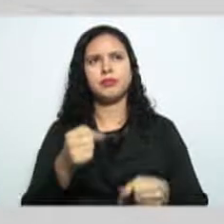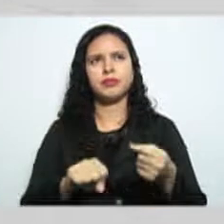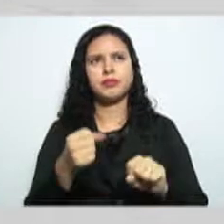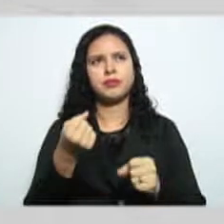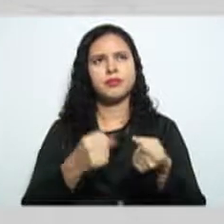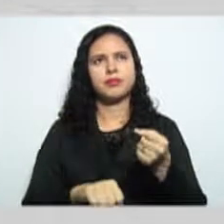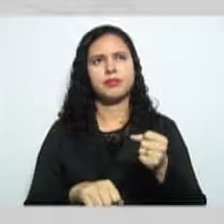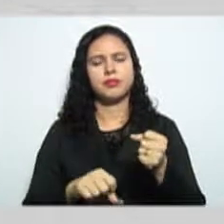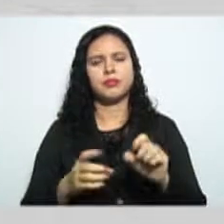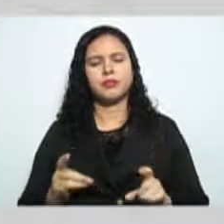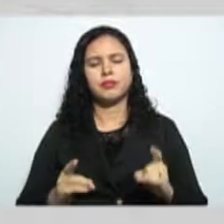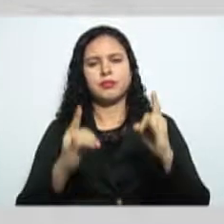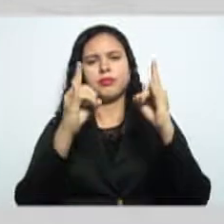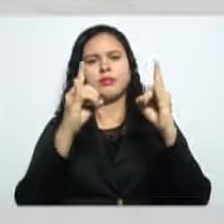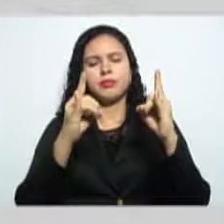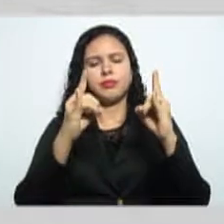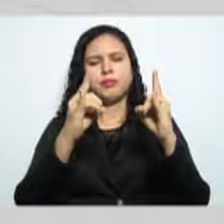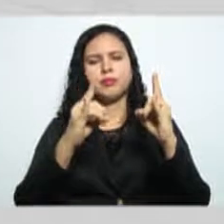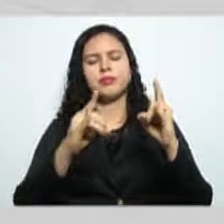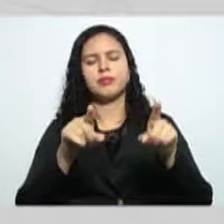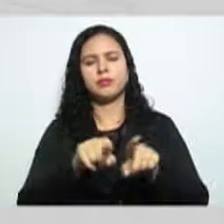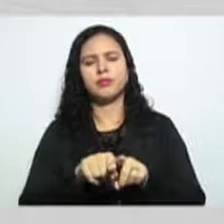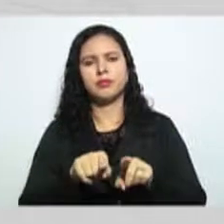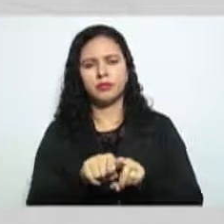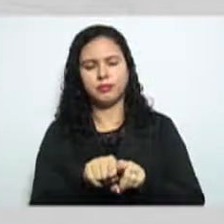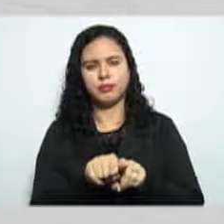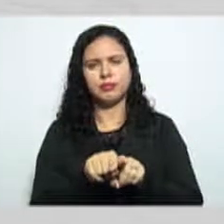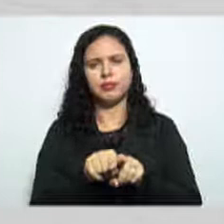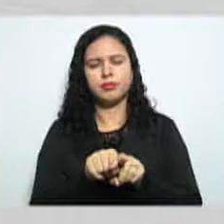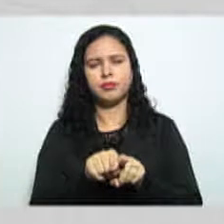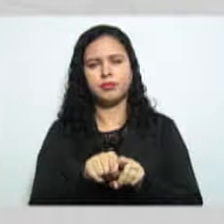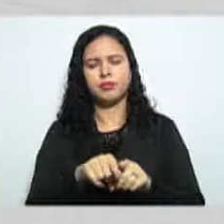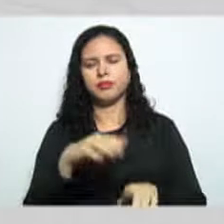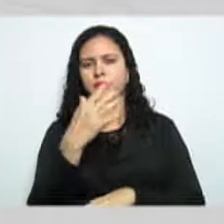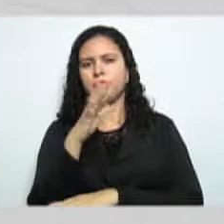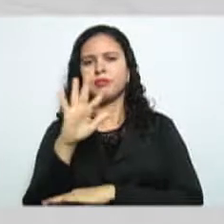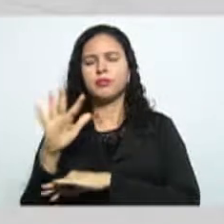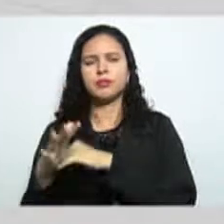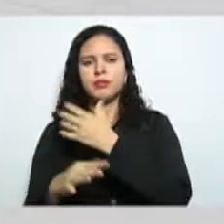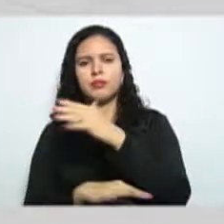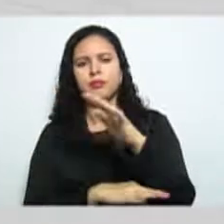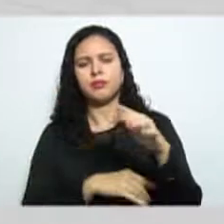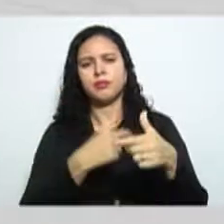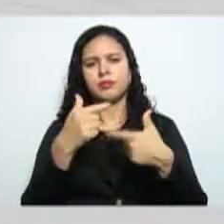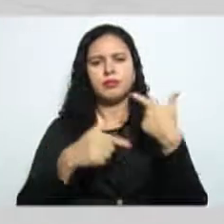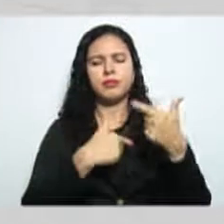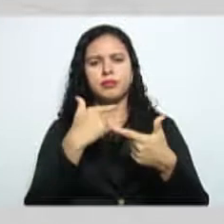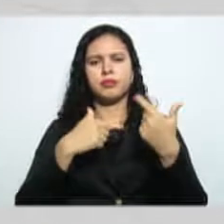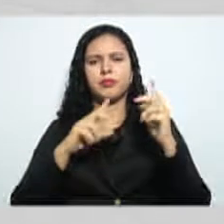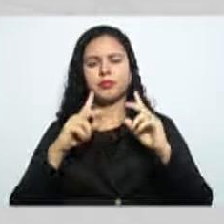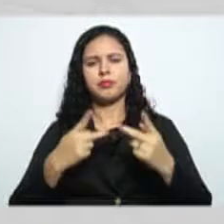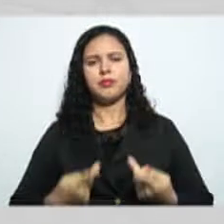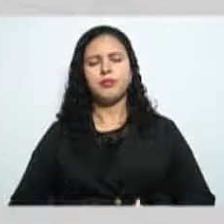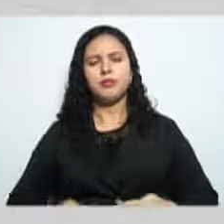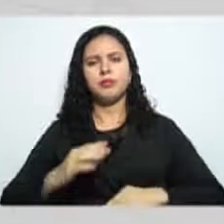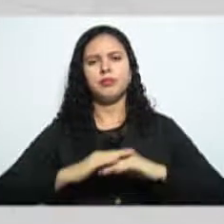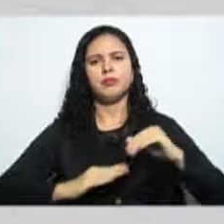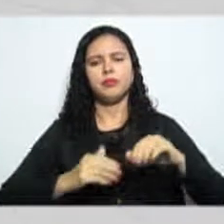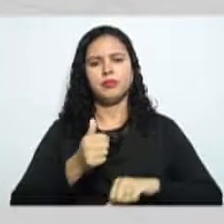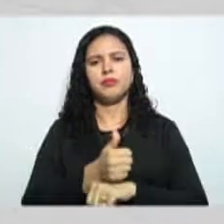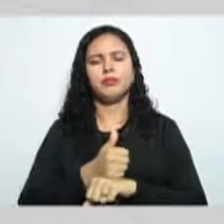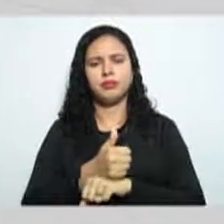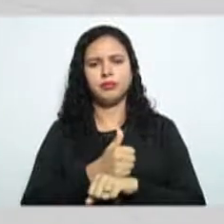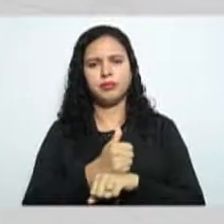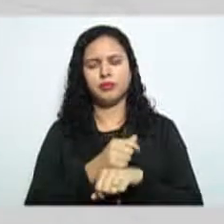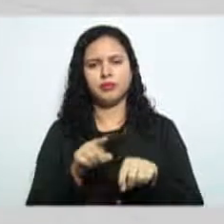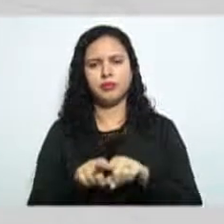equipamentos, prédios e instalações, os recursos naturais, o trabalho humano qualificado,